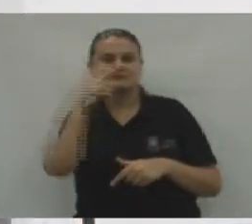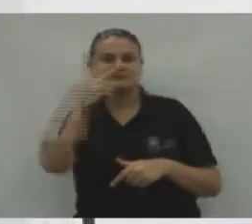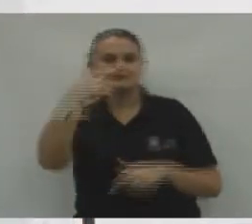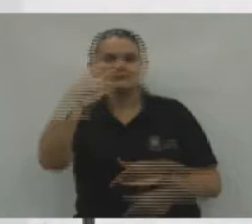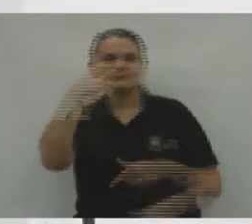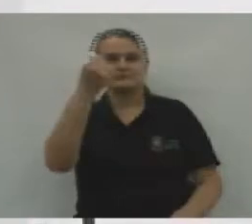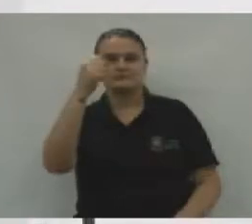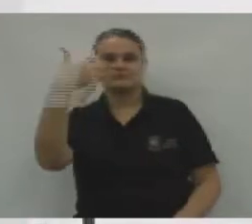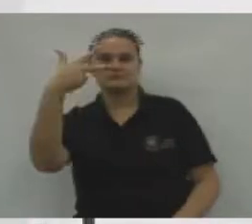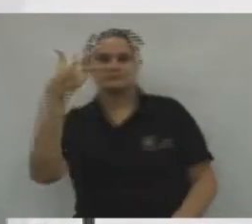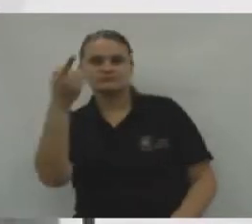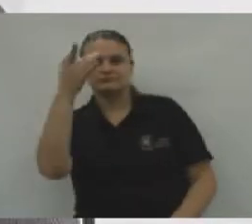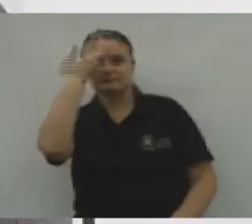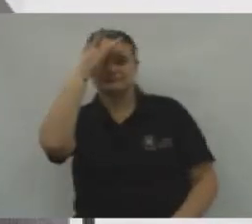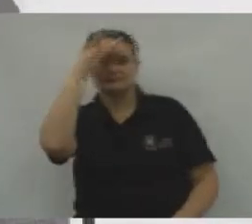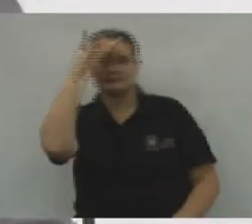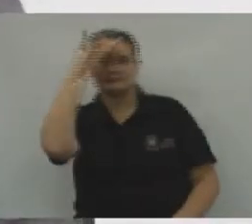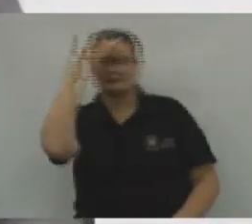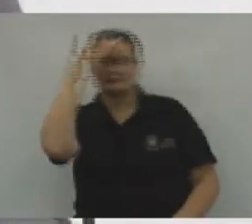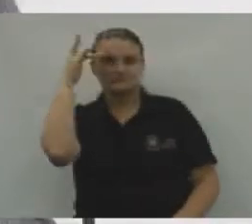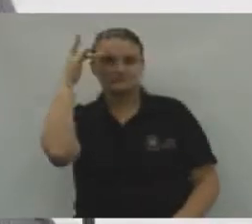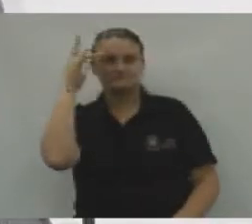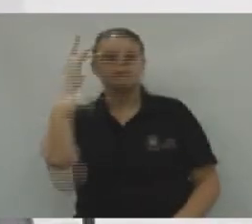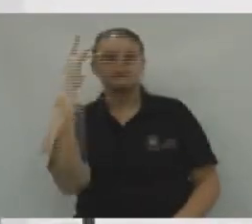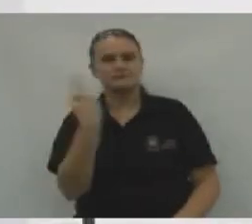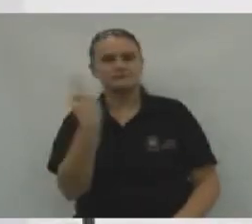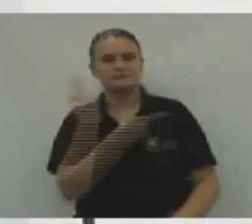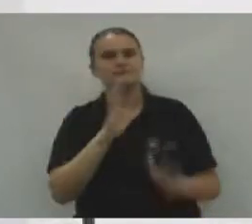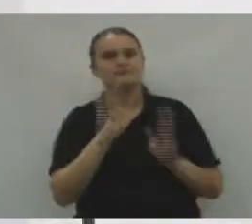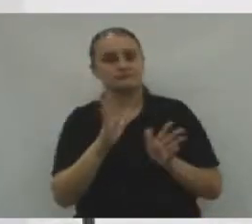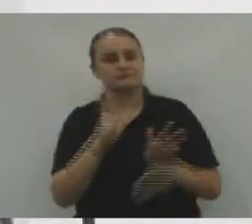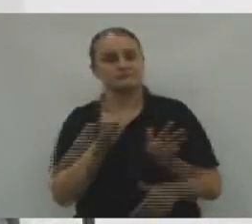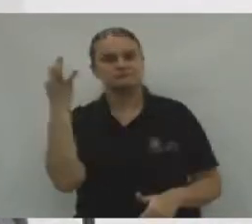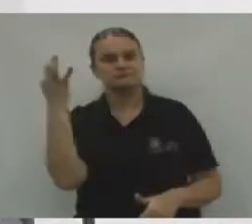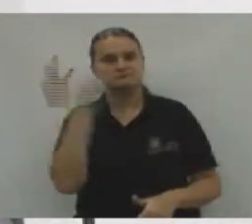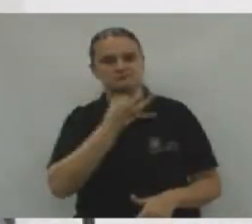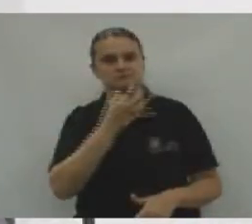mil habitantes, né, a gente já, com certeza, vai